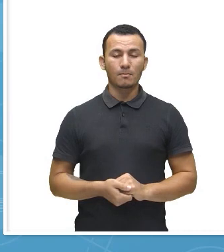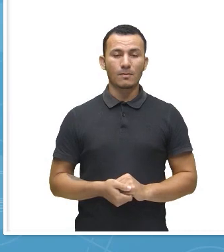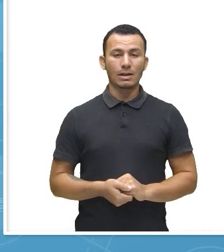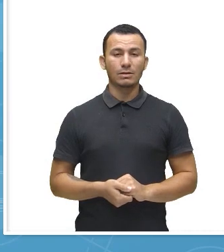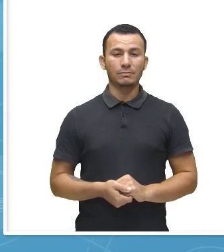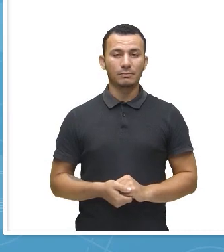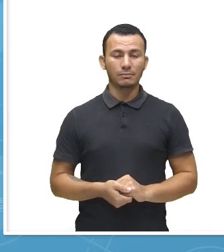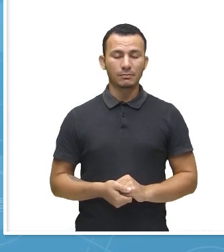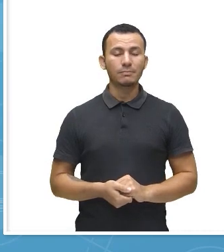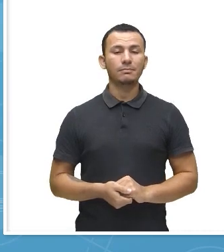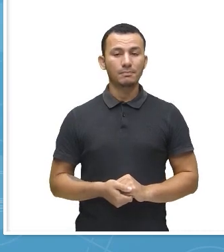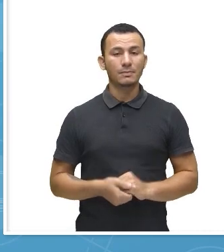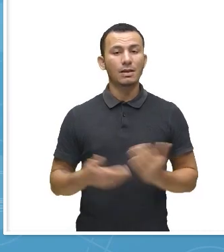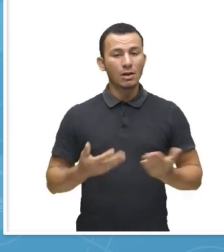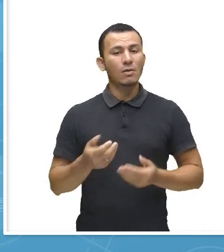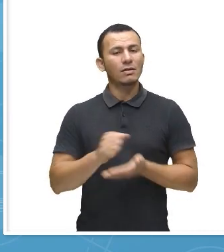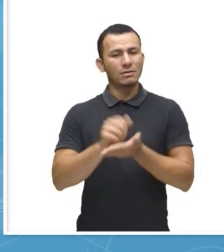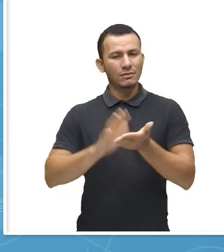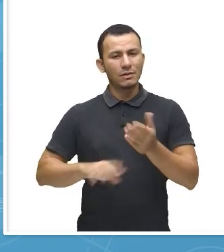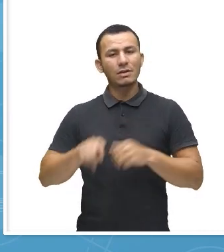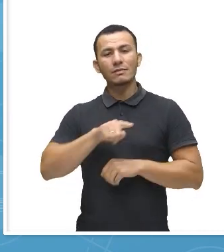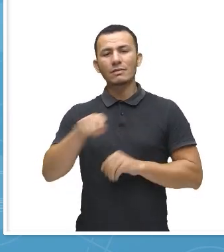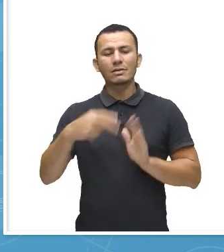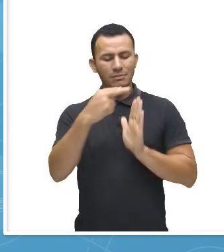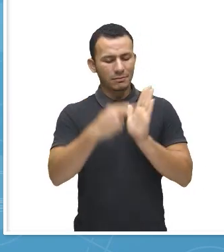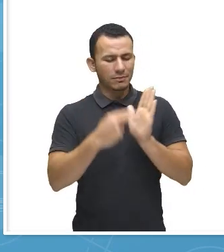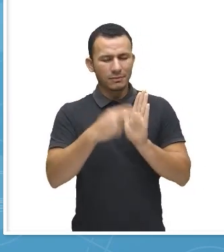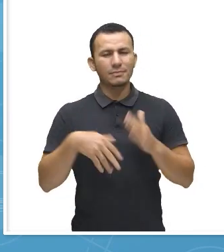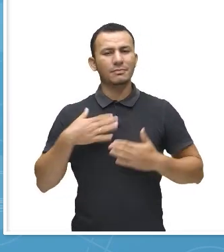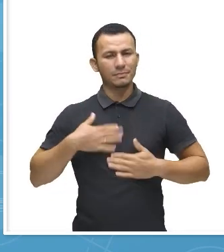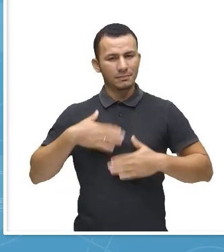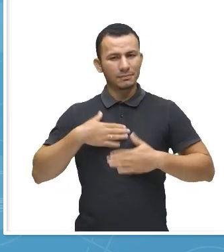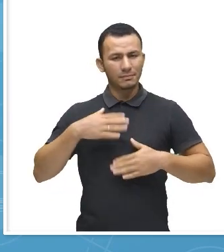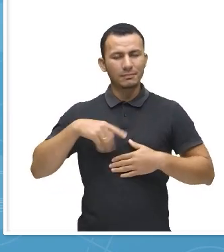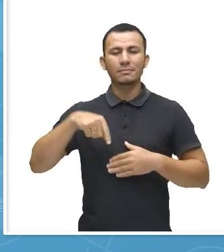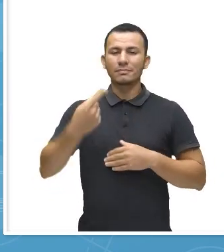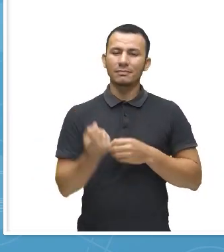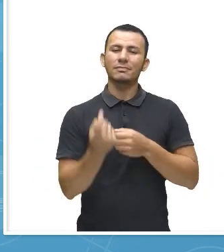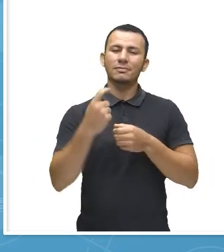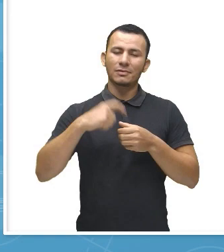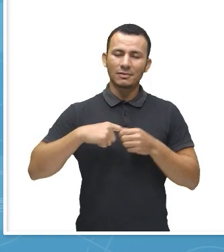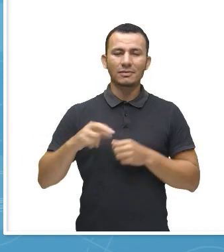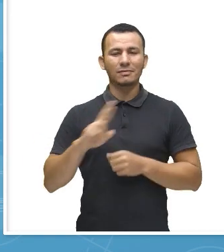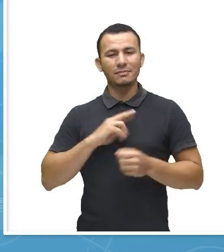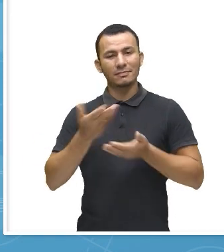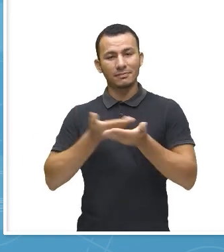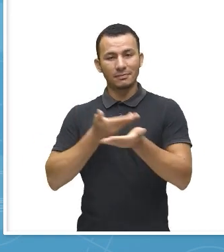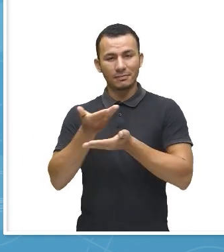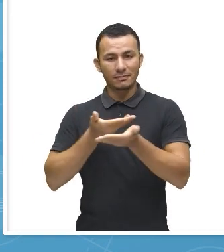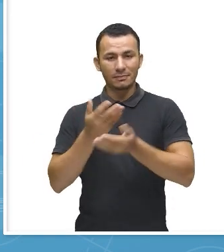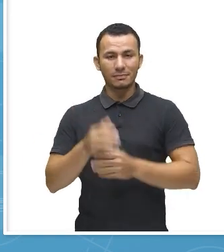Então nós temos aí a nossa atividade, vocês vão ler com calma as questões e daqui a pouco a gente retorna para interagir.